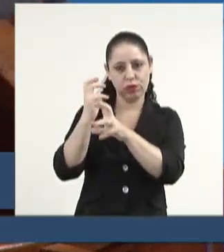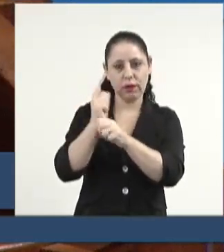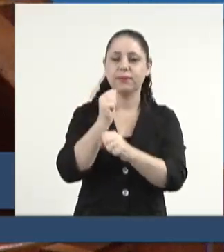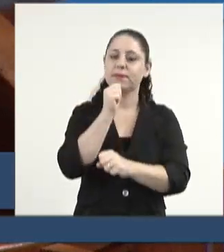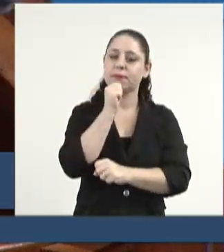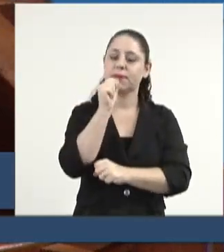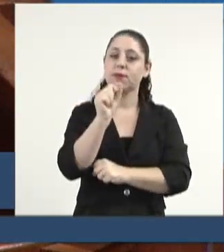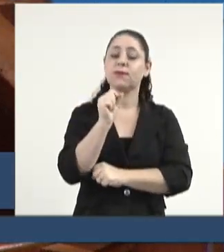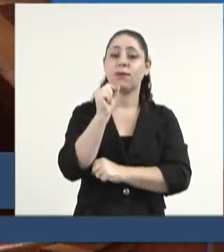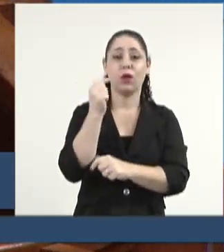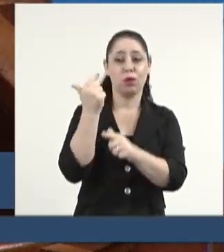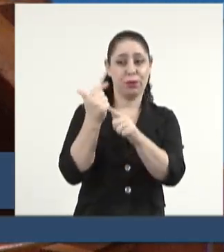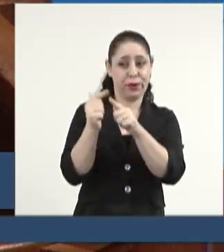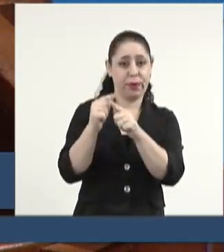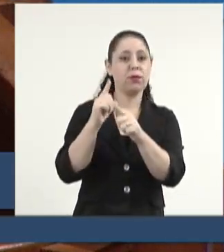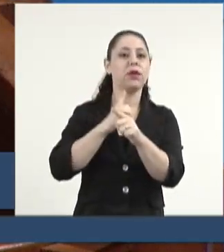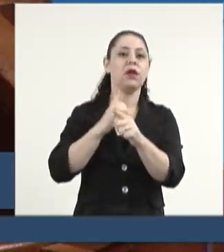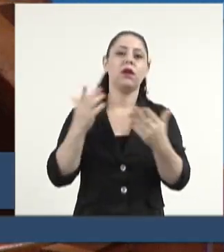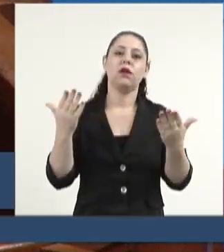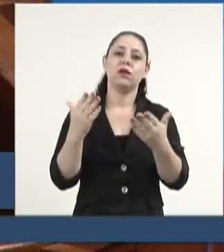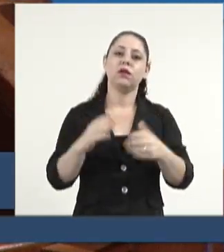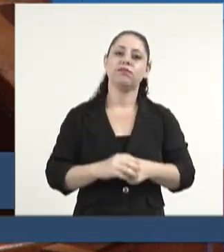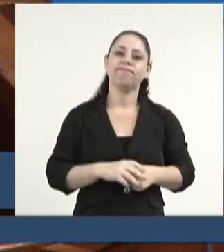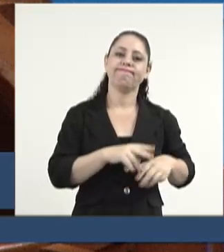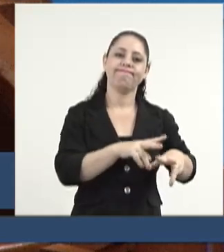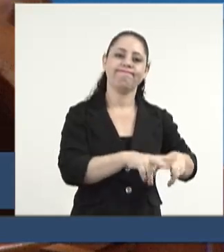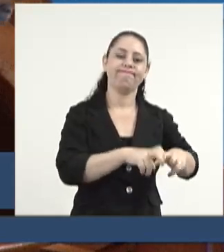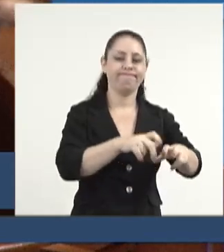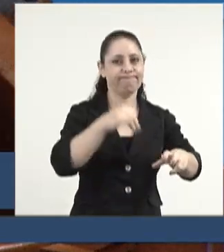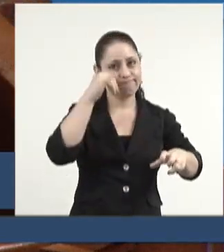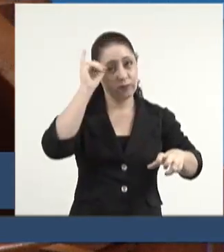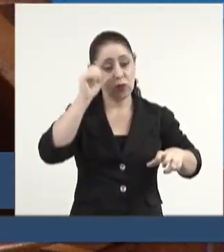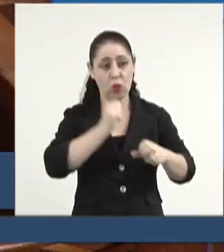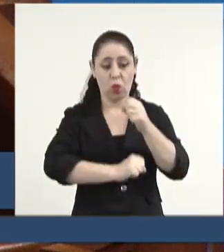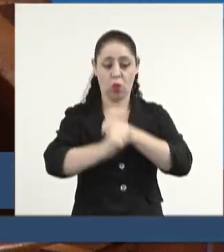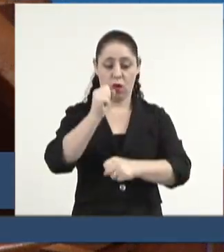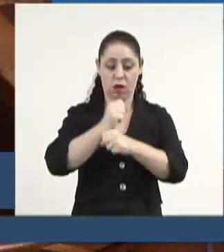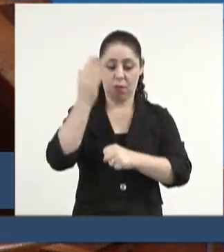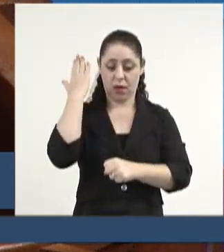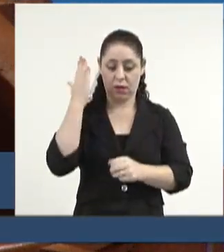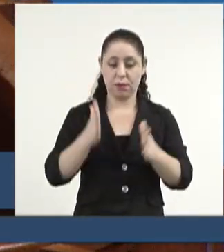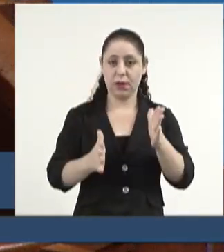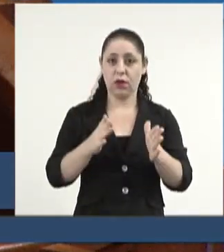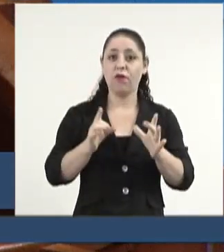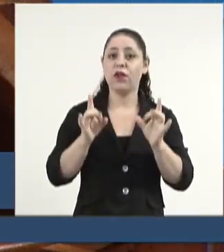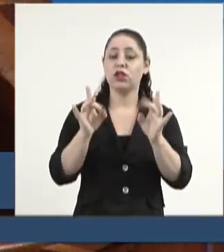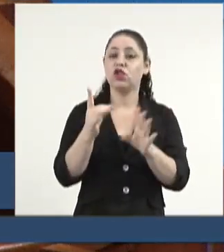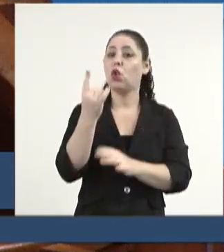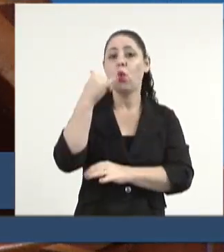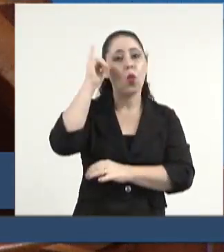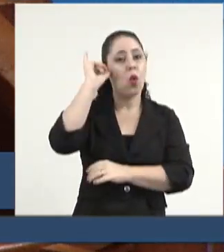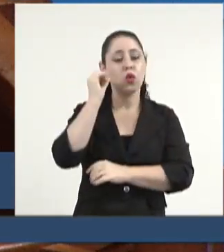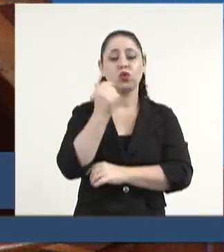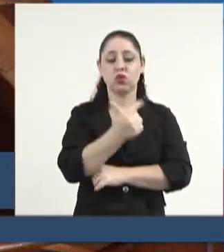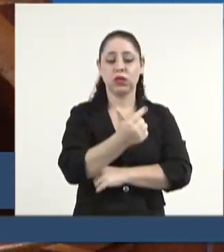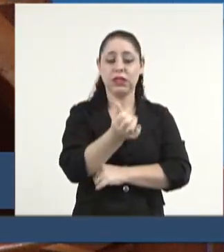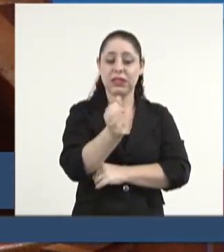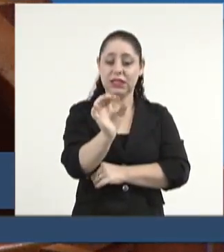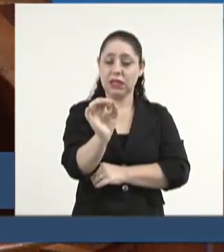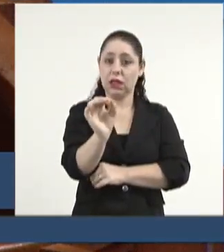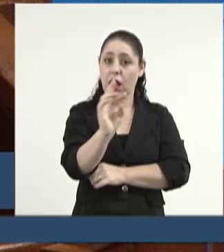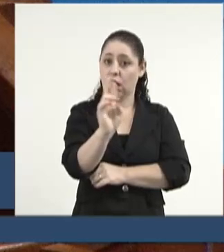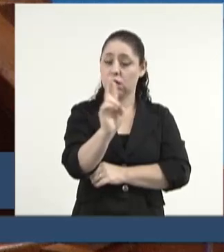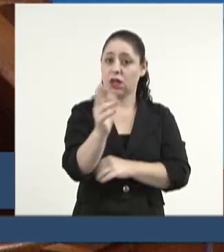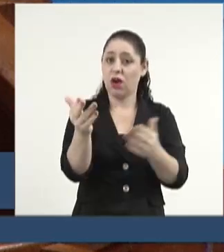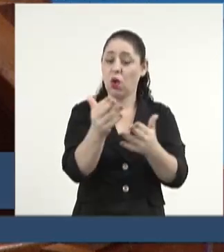a queda e o problema que está havendo na agropecuária, o ano passado, nesse período, você vendia uma arroba por R$260.